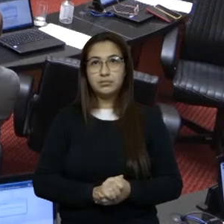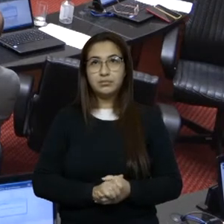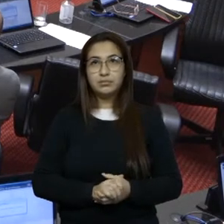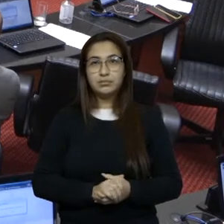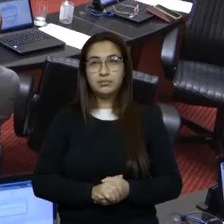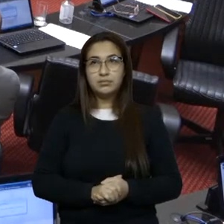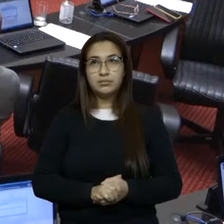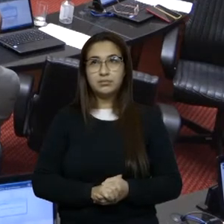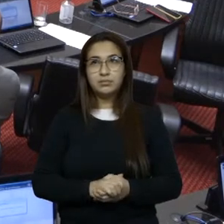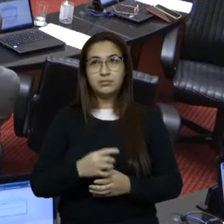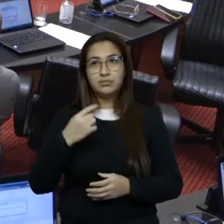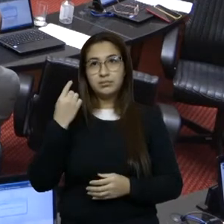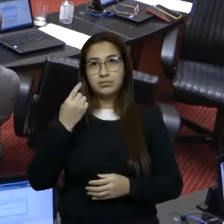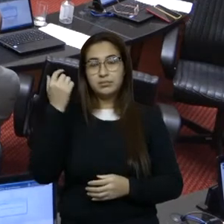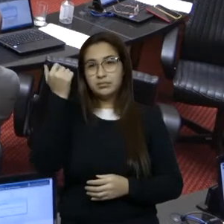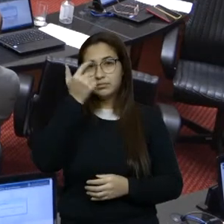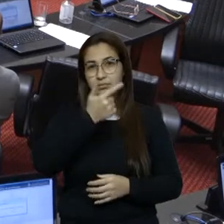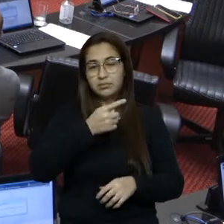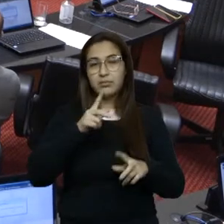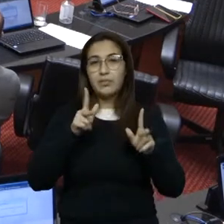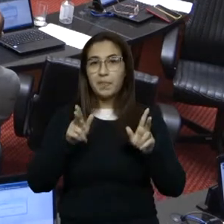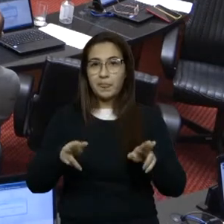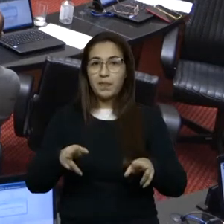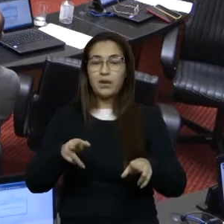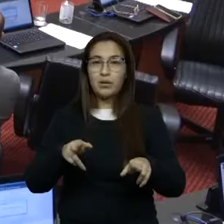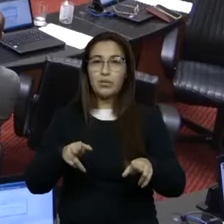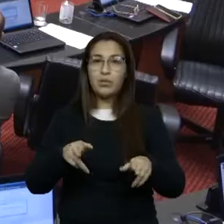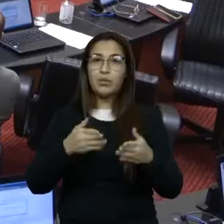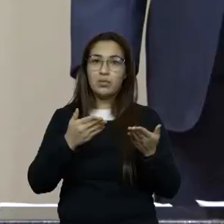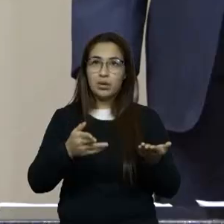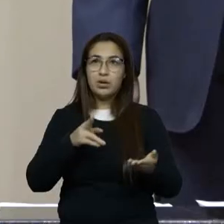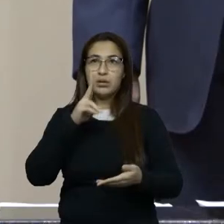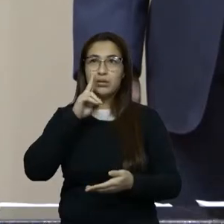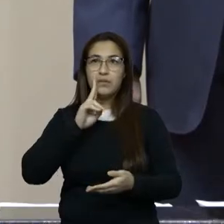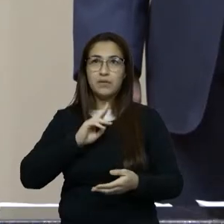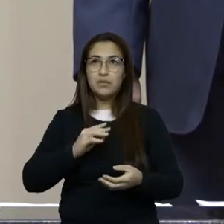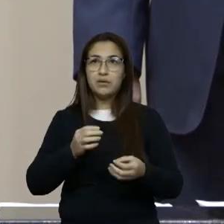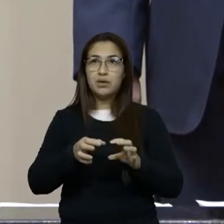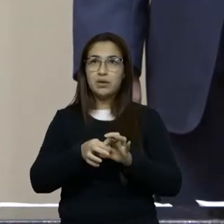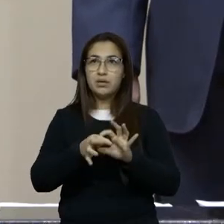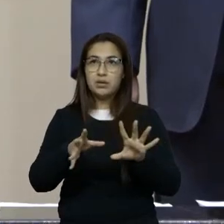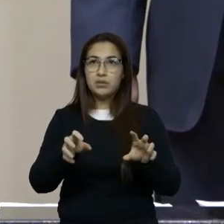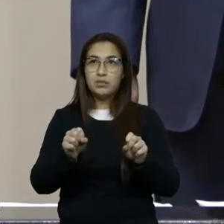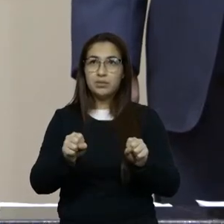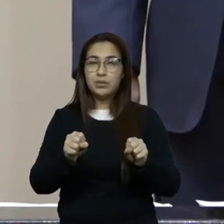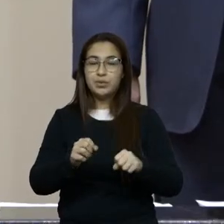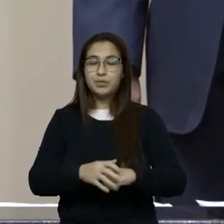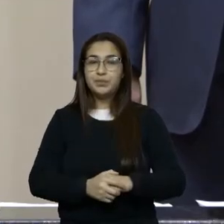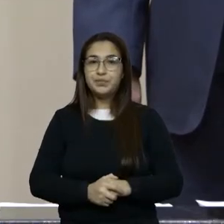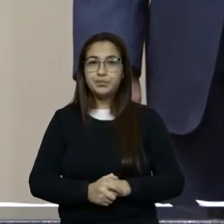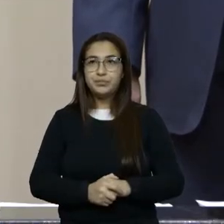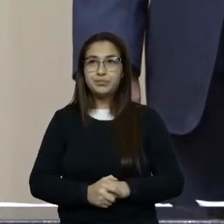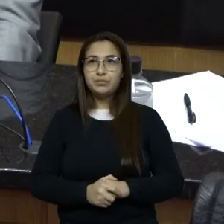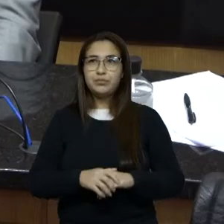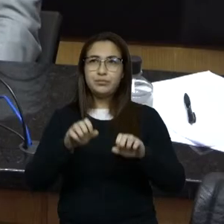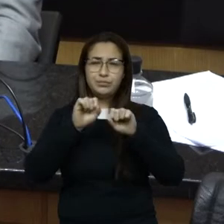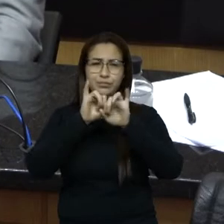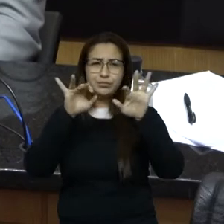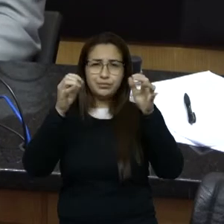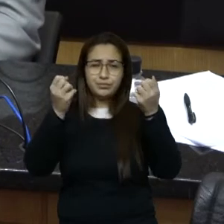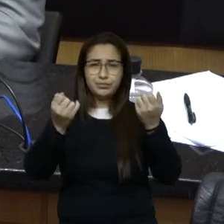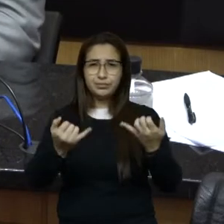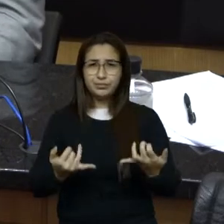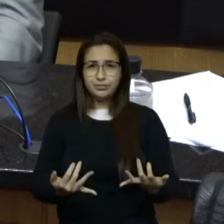deputado Anthero mesmo horário que foi concedido o deputado Ivan eu conselho da vossa excelência aquele dão de esclarecimento até para